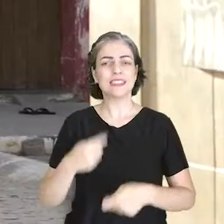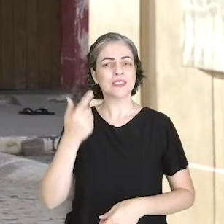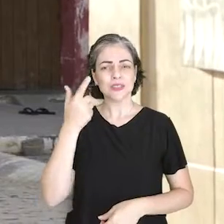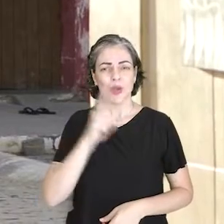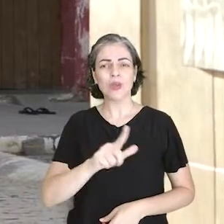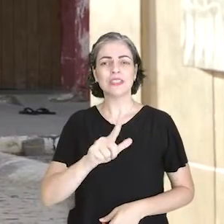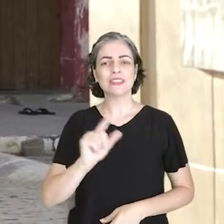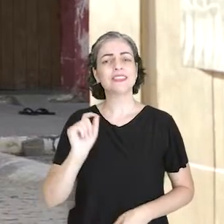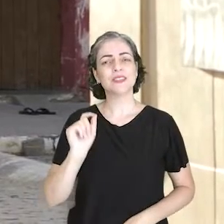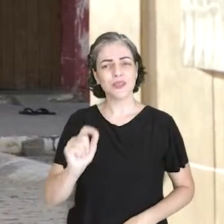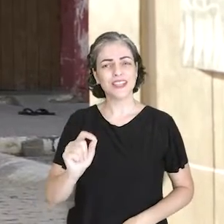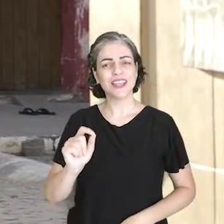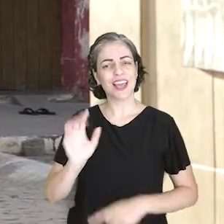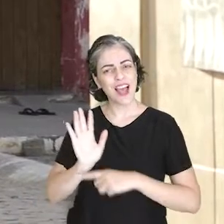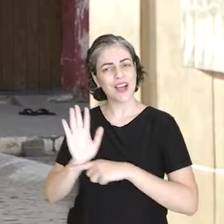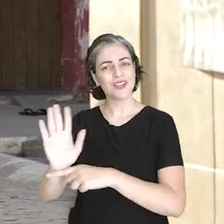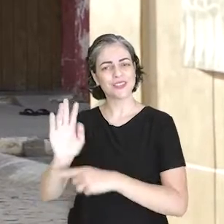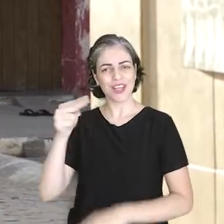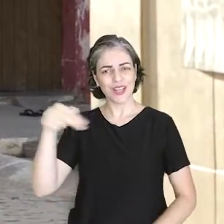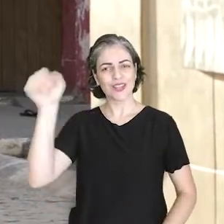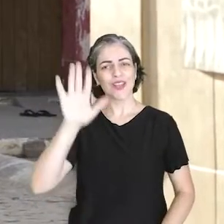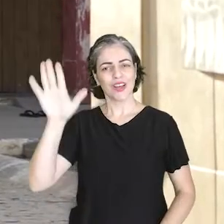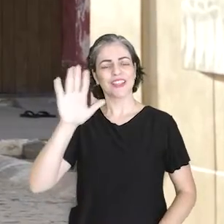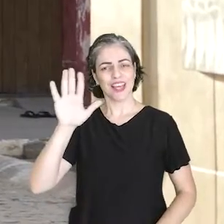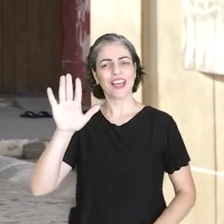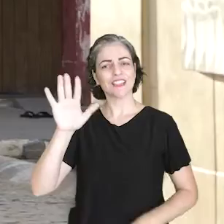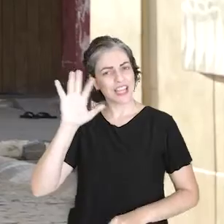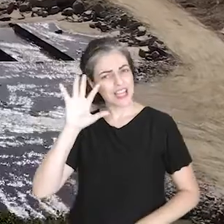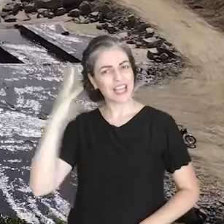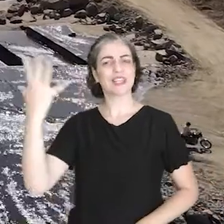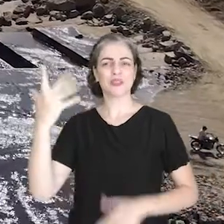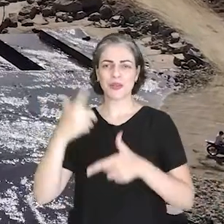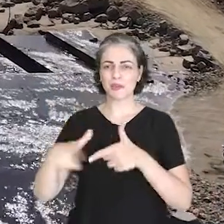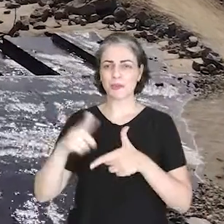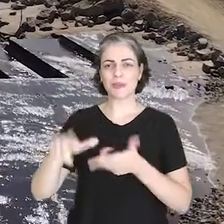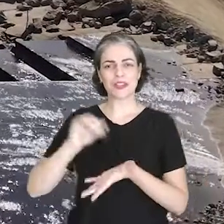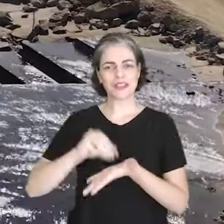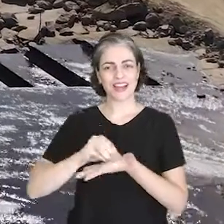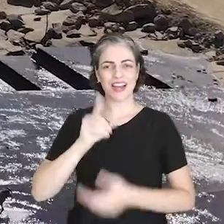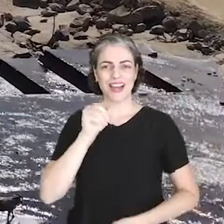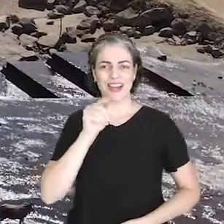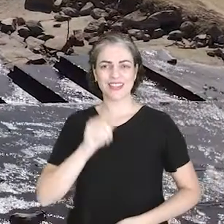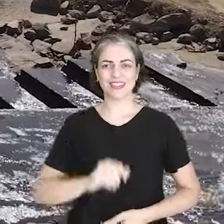precisa ser saudado, que é um compromisso de abraçar o Nordeste brasileiro e resolver a